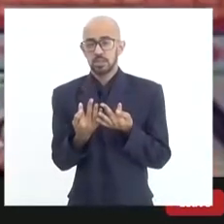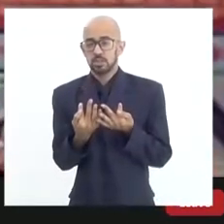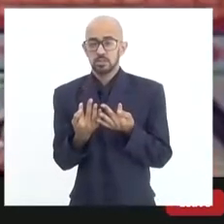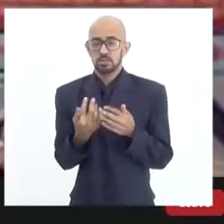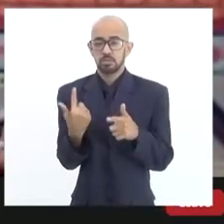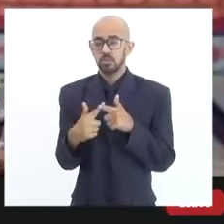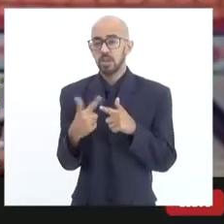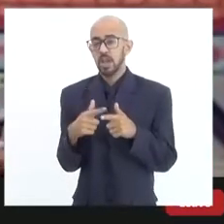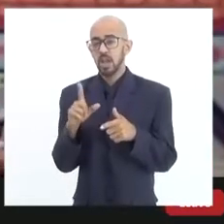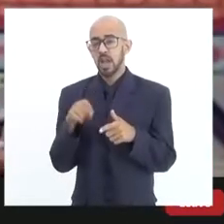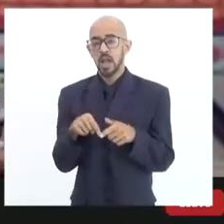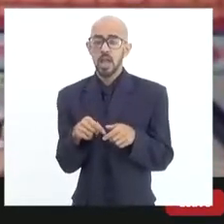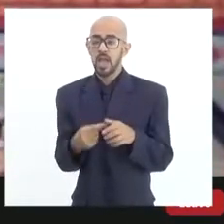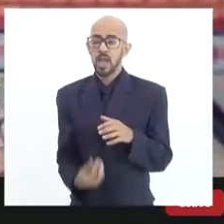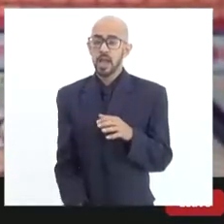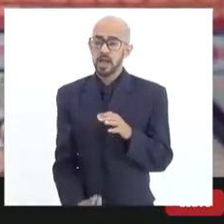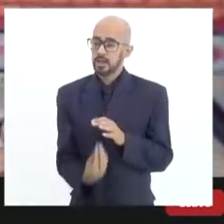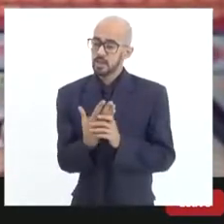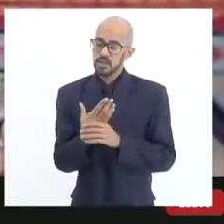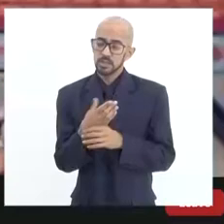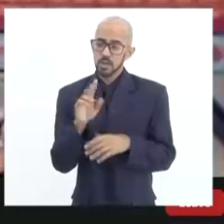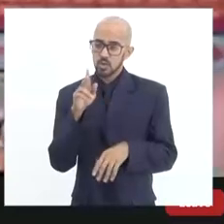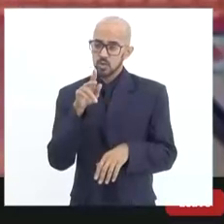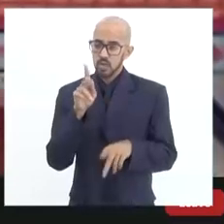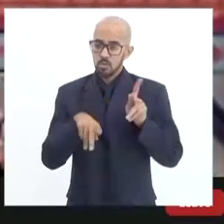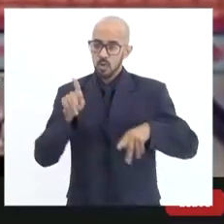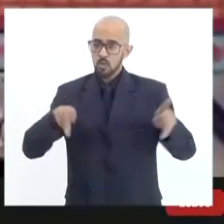a constituição do povo brasileiro, né?